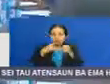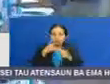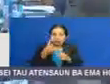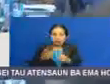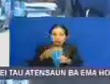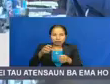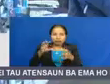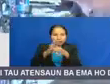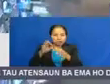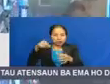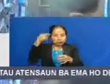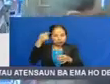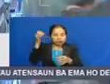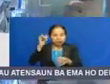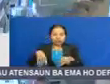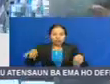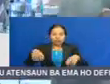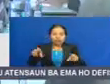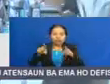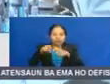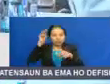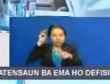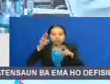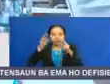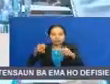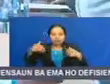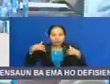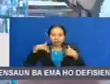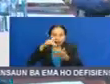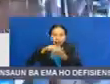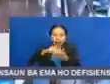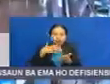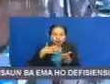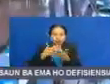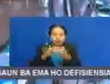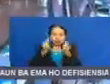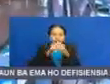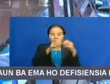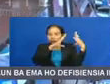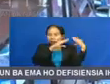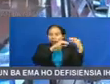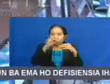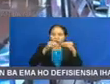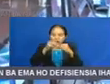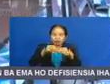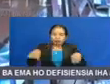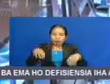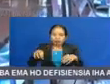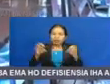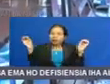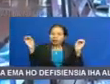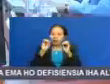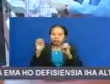Membro governo Sira de Beatucar pasta ministro. Tem que ir estudo adequado na experiência e área de Beni Assumiba. No